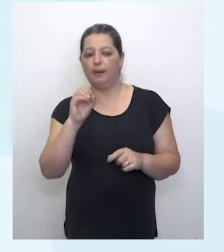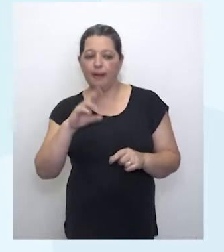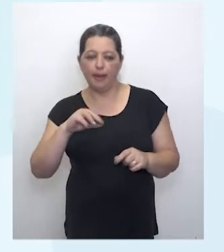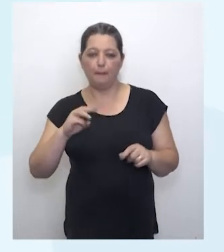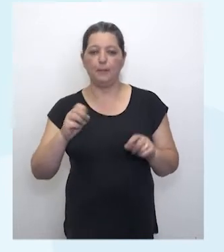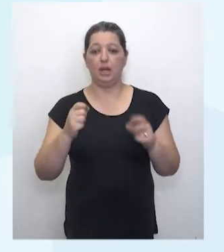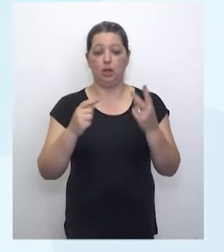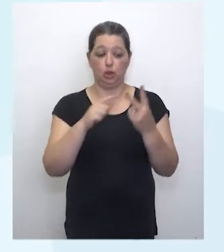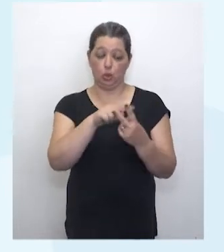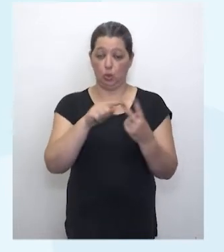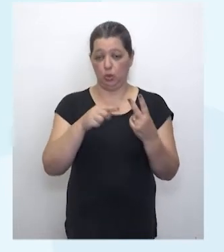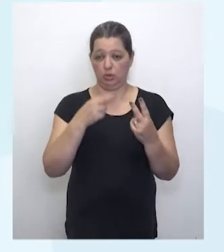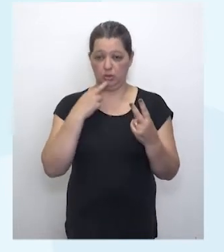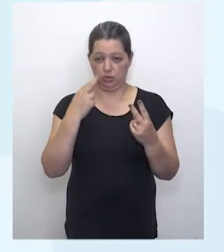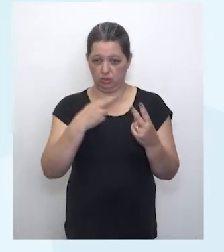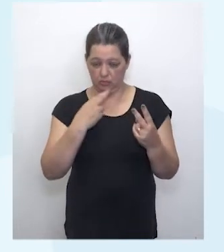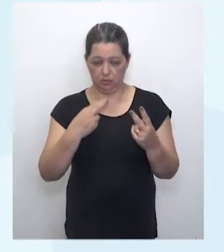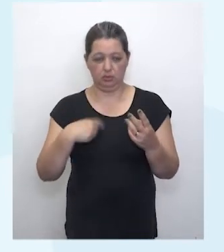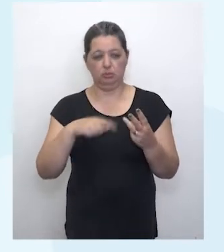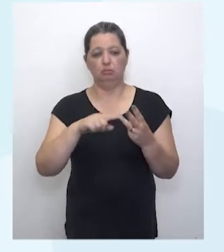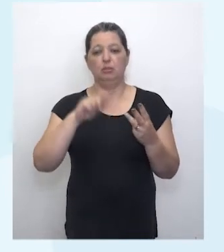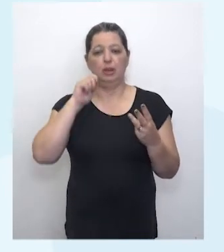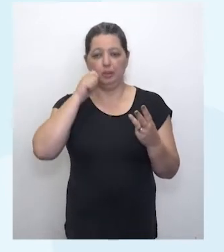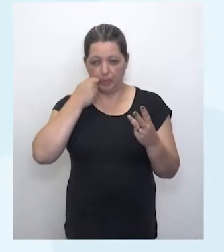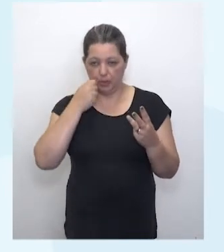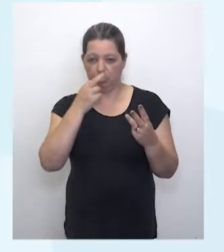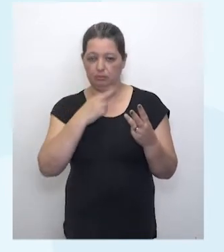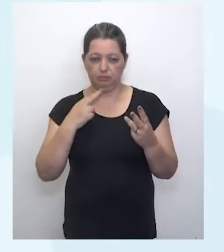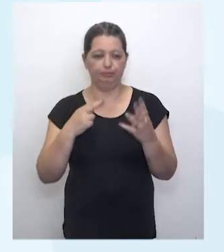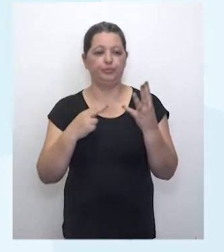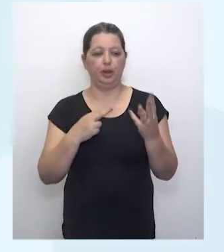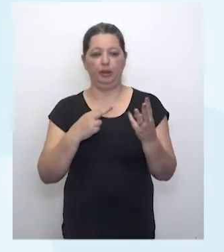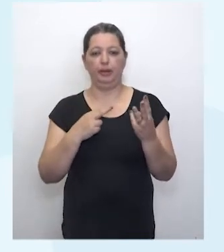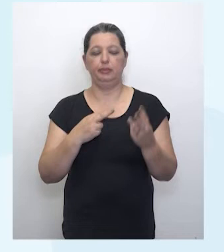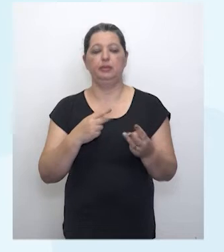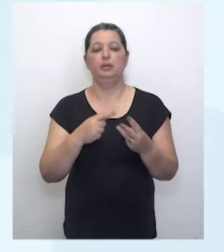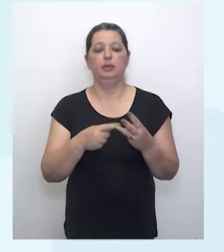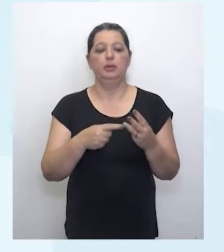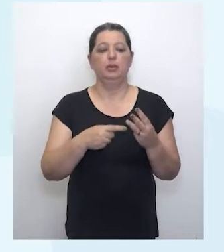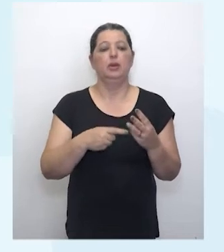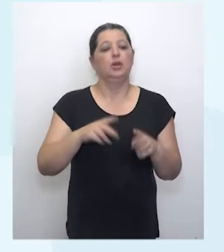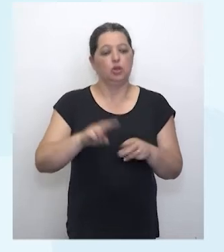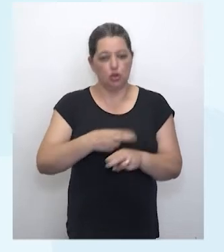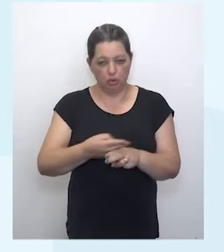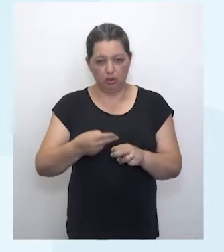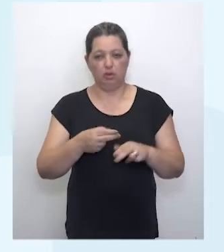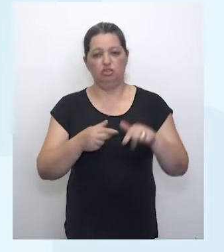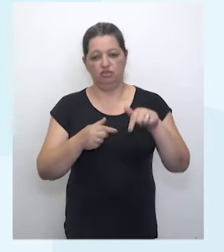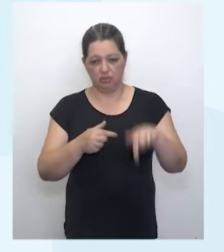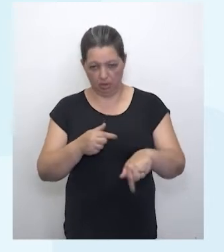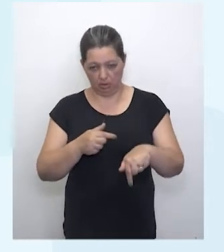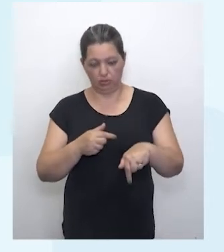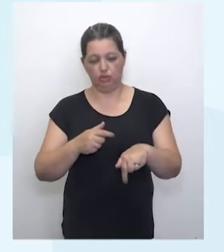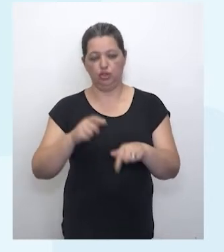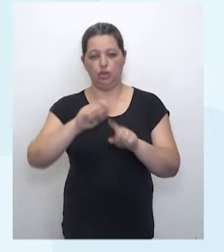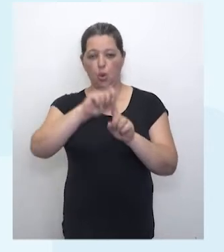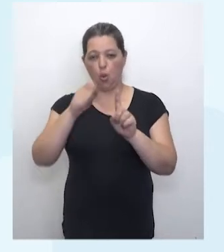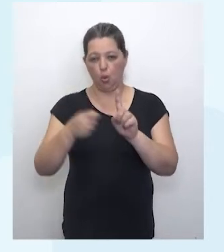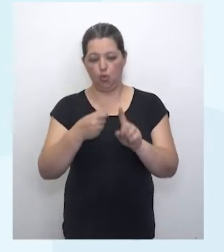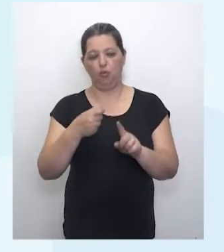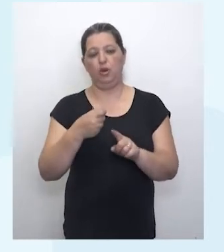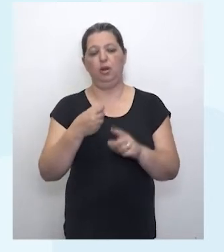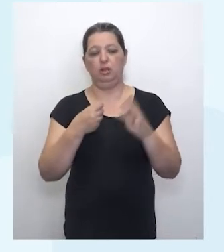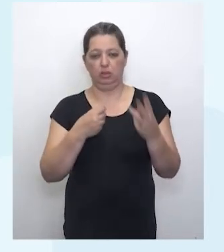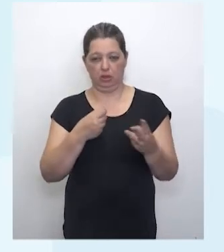2 sorvetinhos, limão, tem 3, chocolate, tem 7, uva tem 3 e